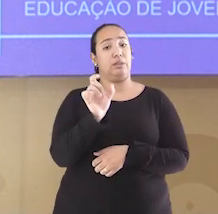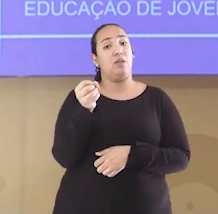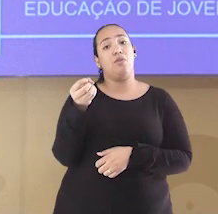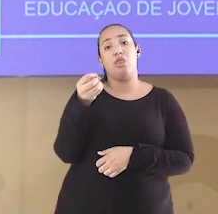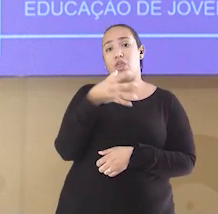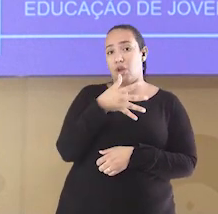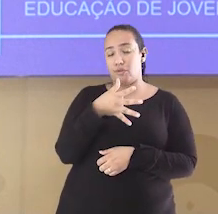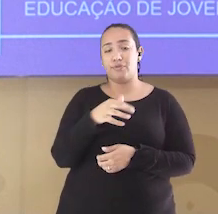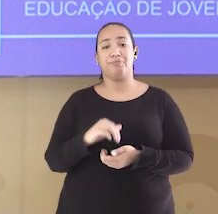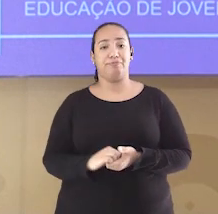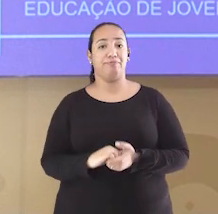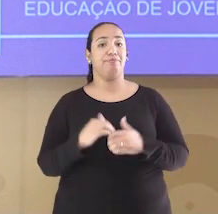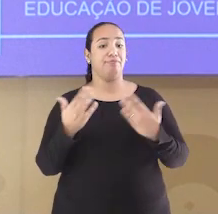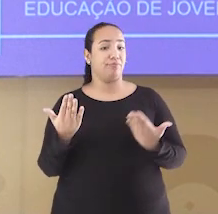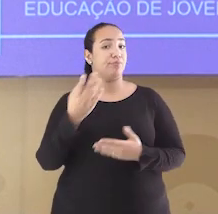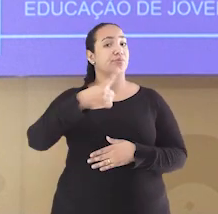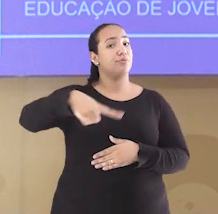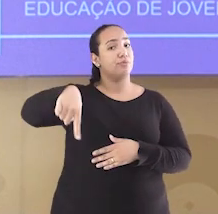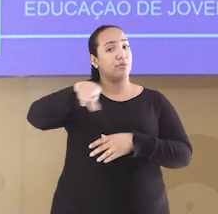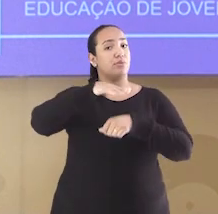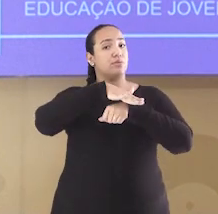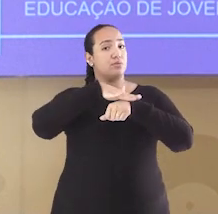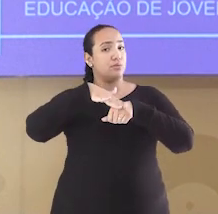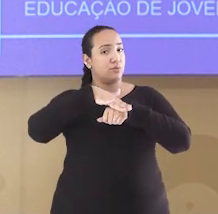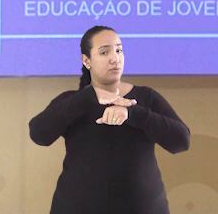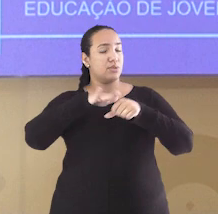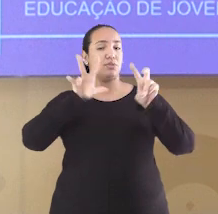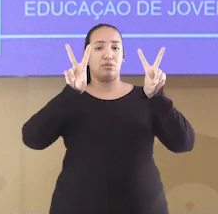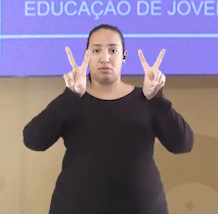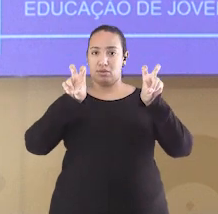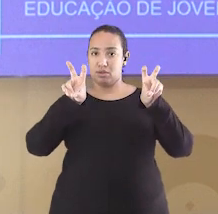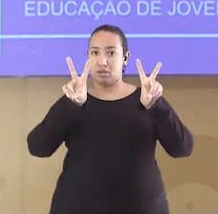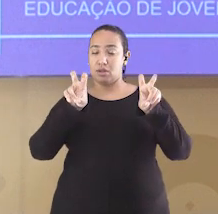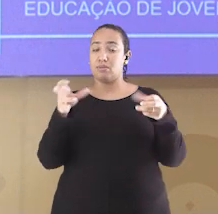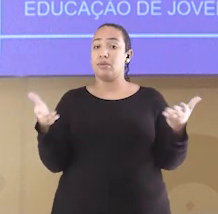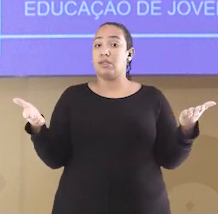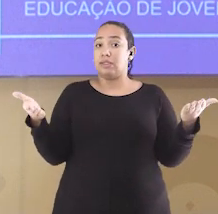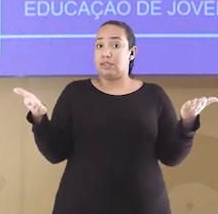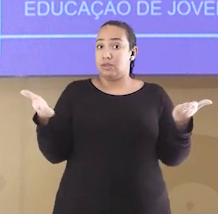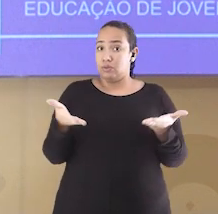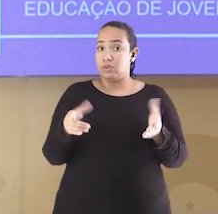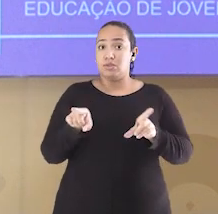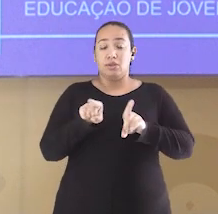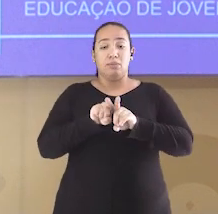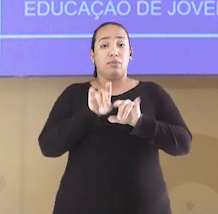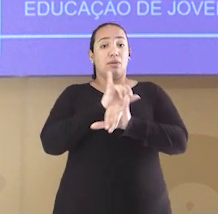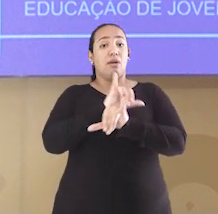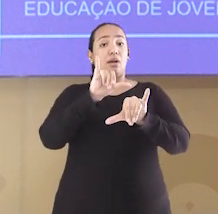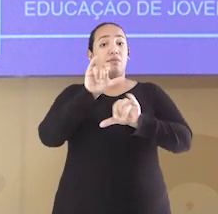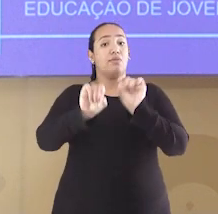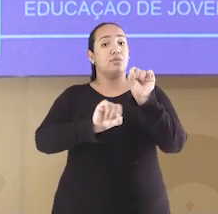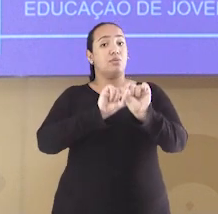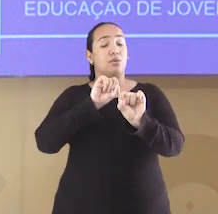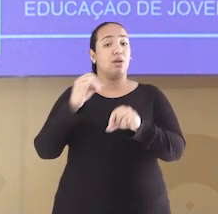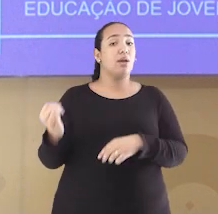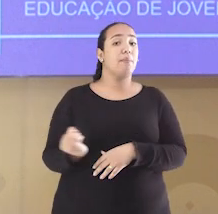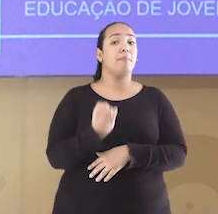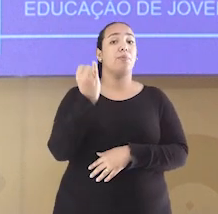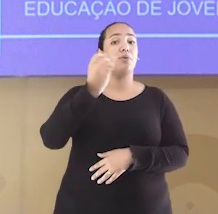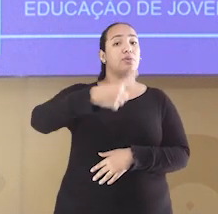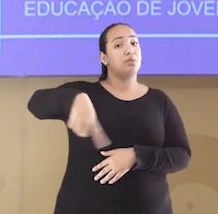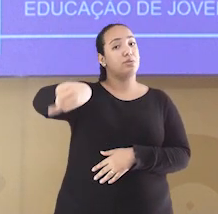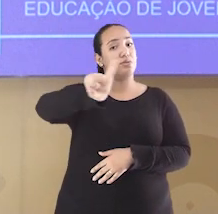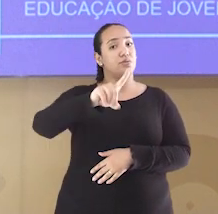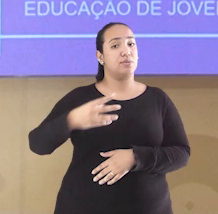vamos conversar sobre o tema e aproveito para informar a você que é muito importante que você registre a sua presença por